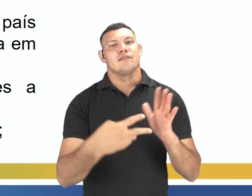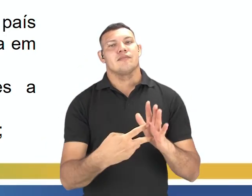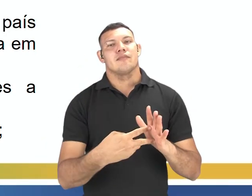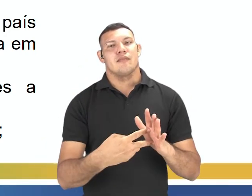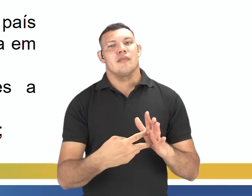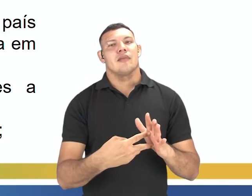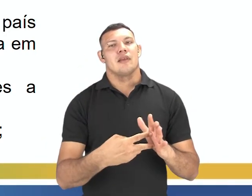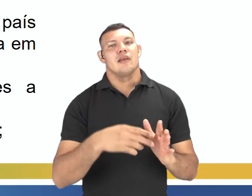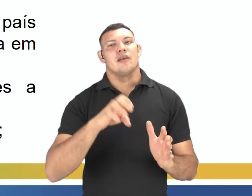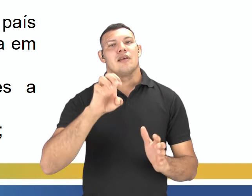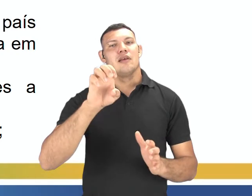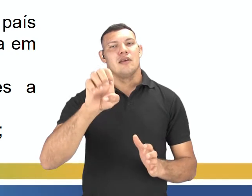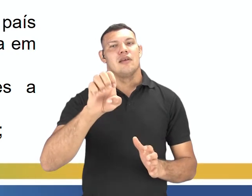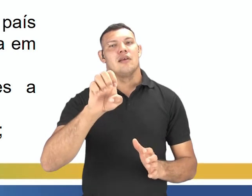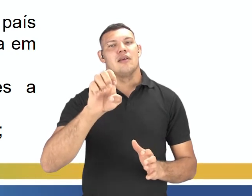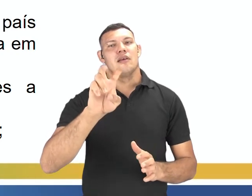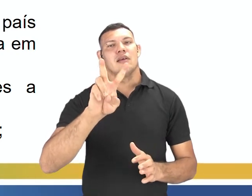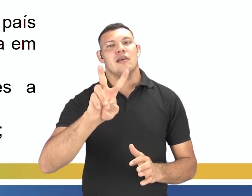pouquinho.